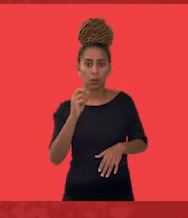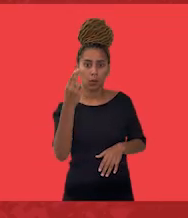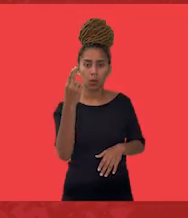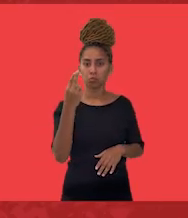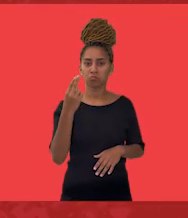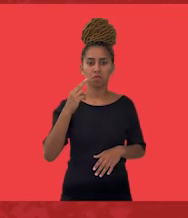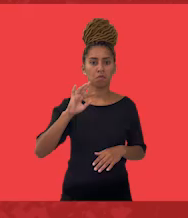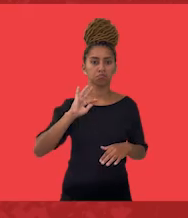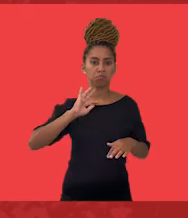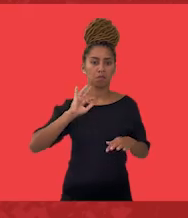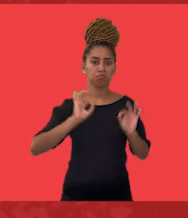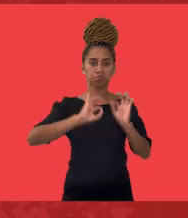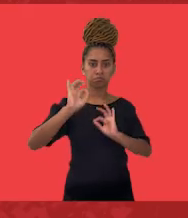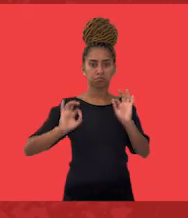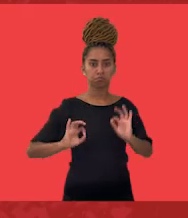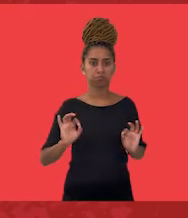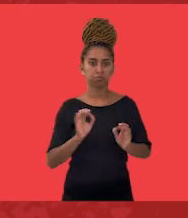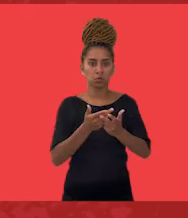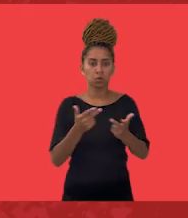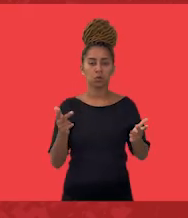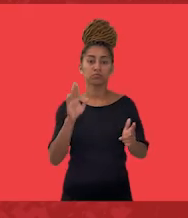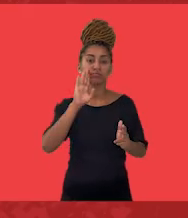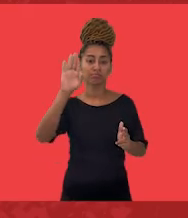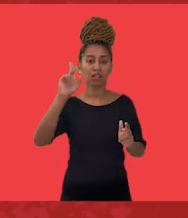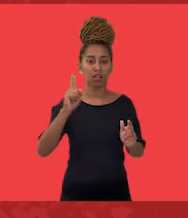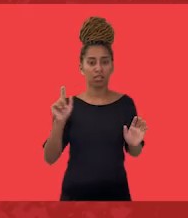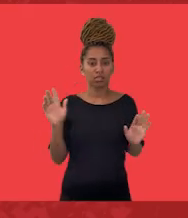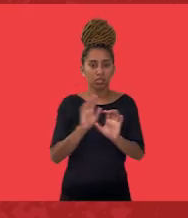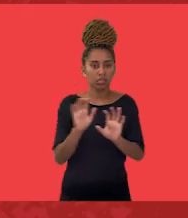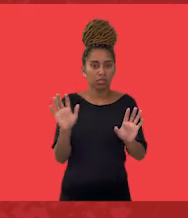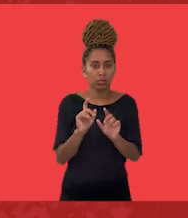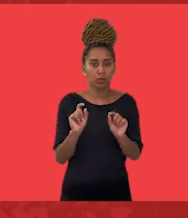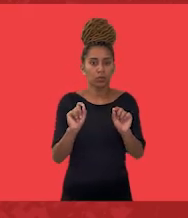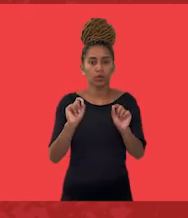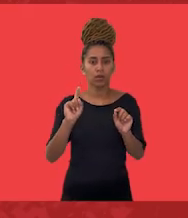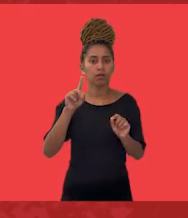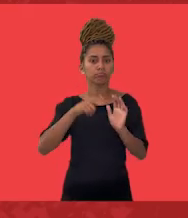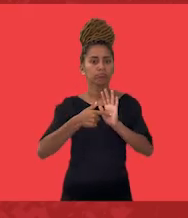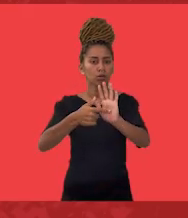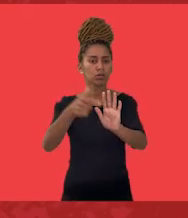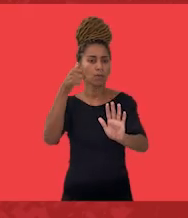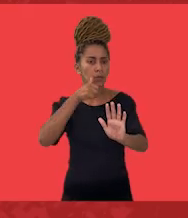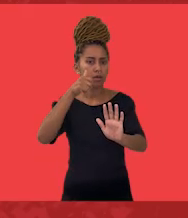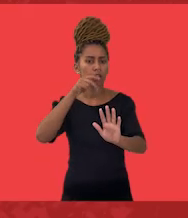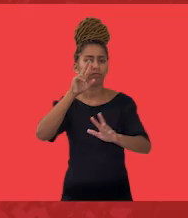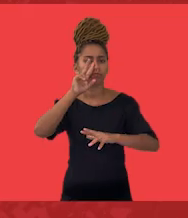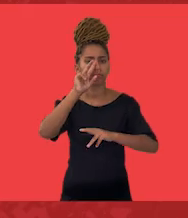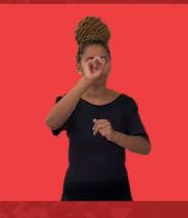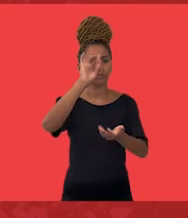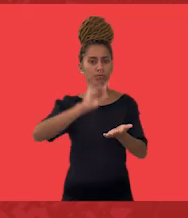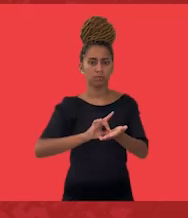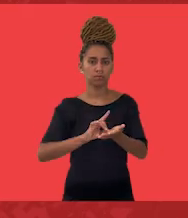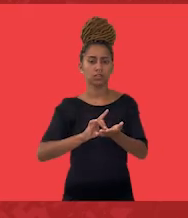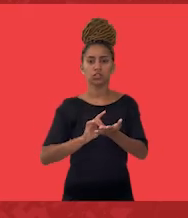da linguagem, não em sua razão epistêmica, mas sim em seu saber fazer